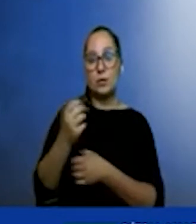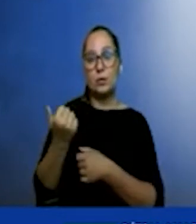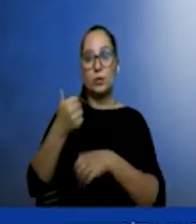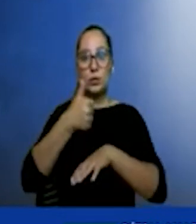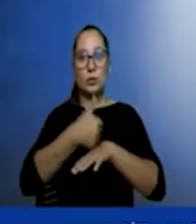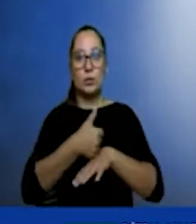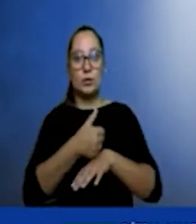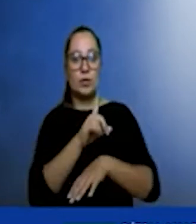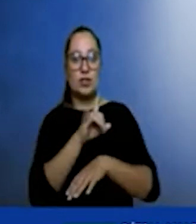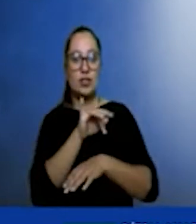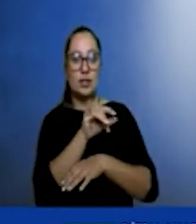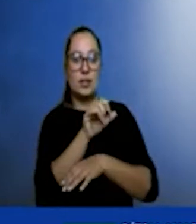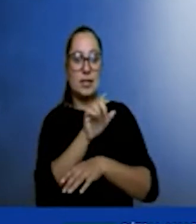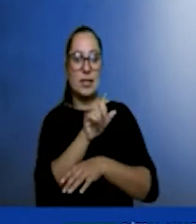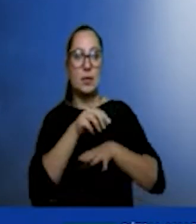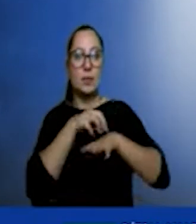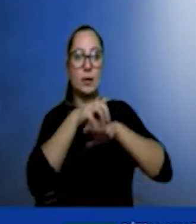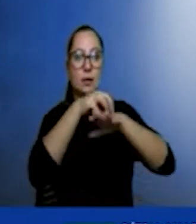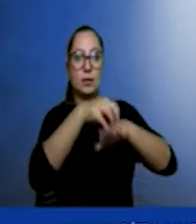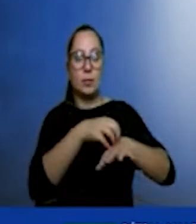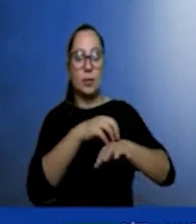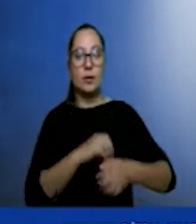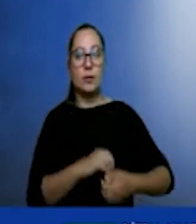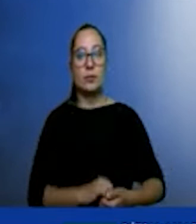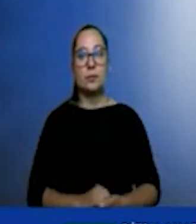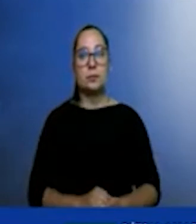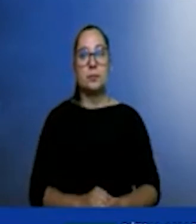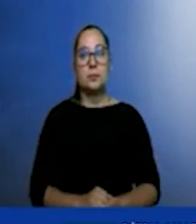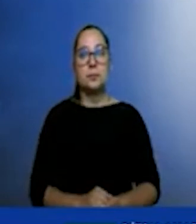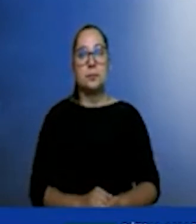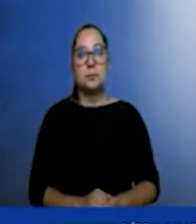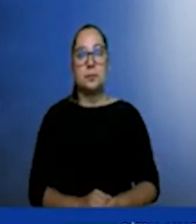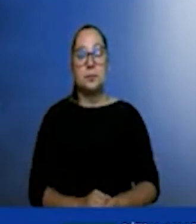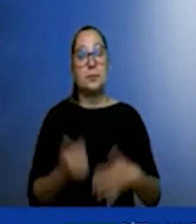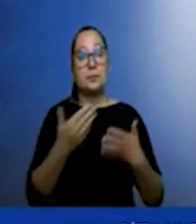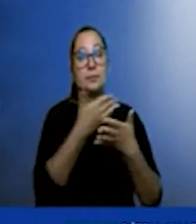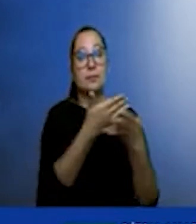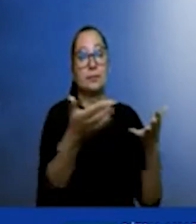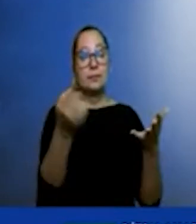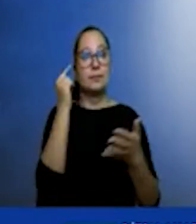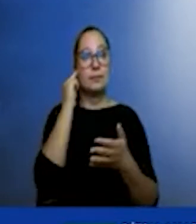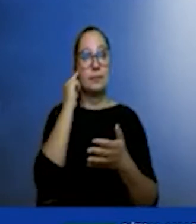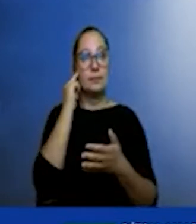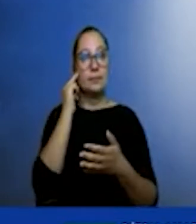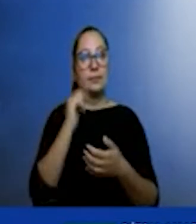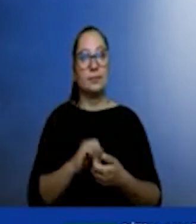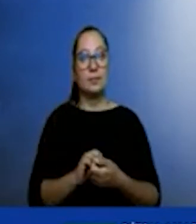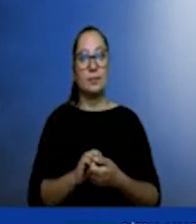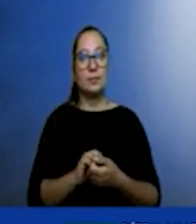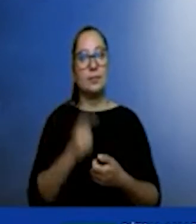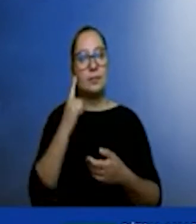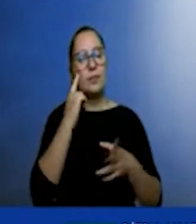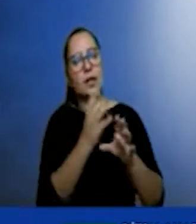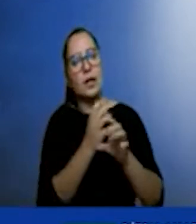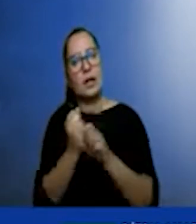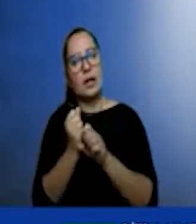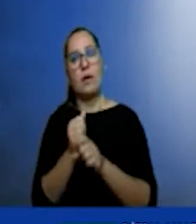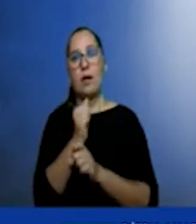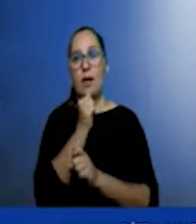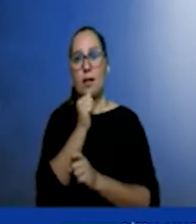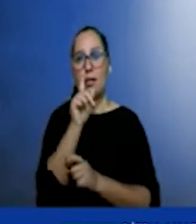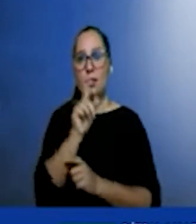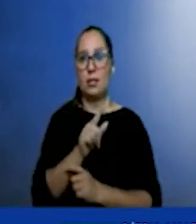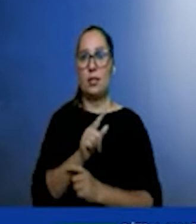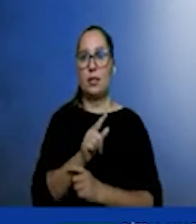o transporte. E aí, se você colocar uma conta que ainda são